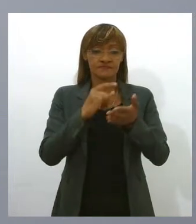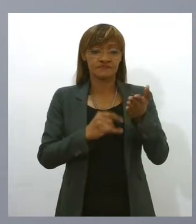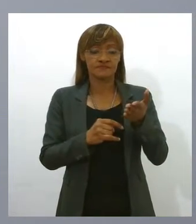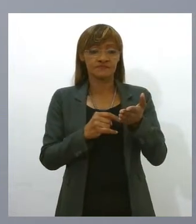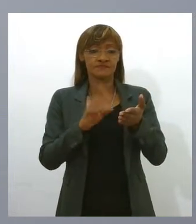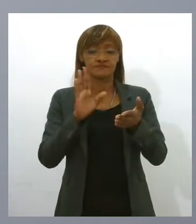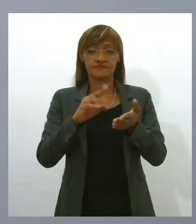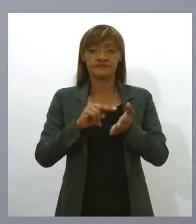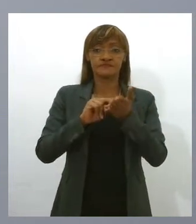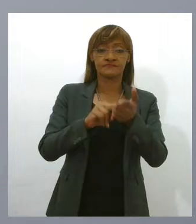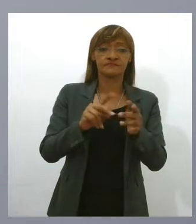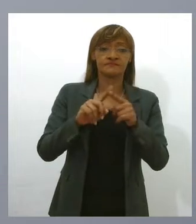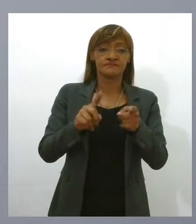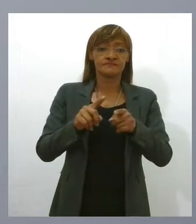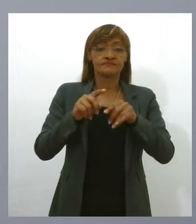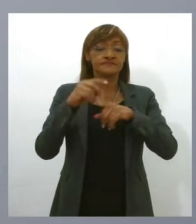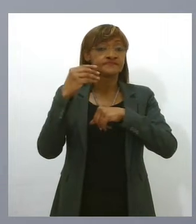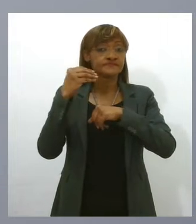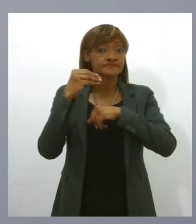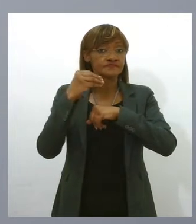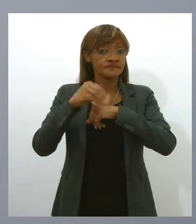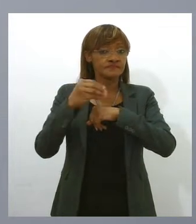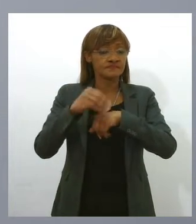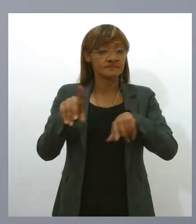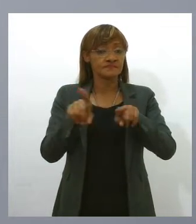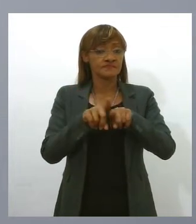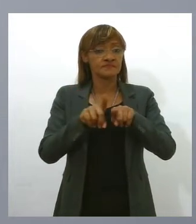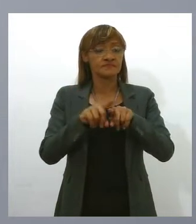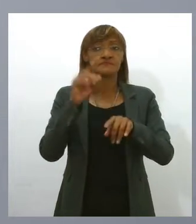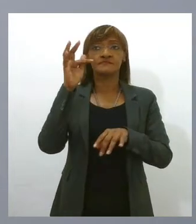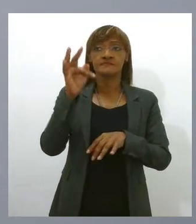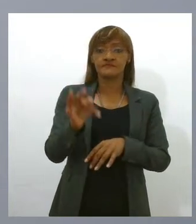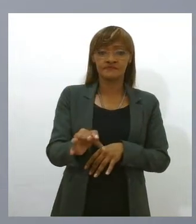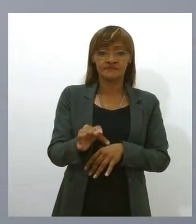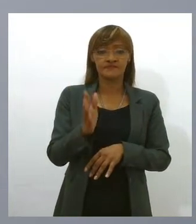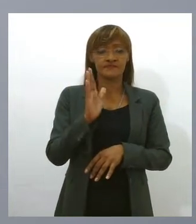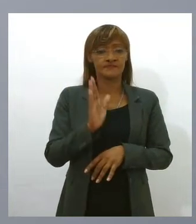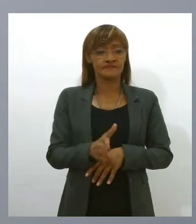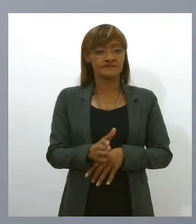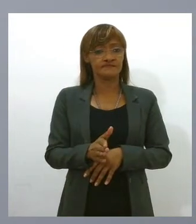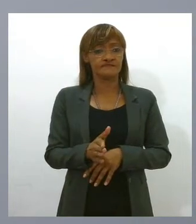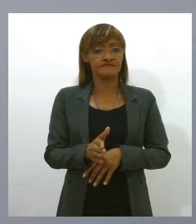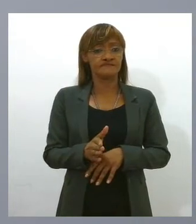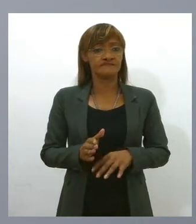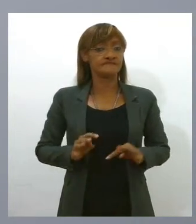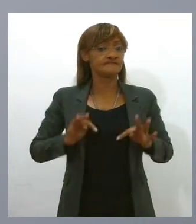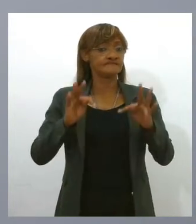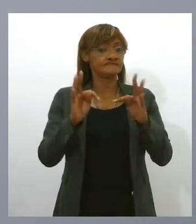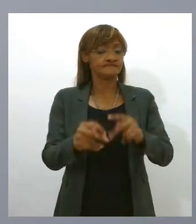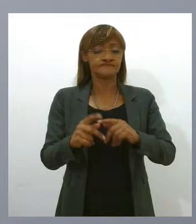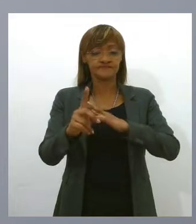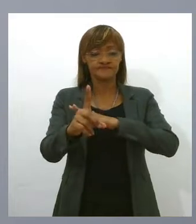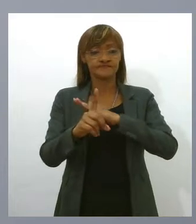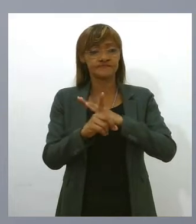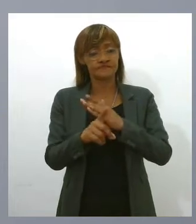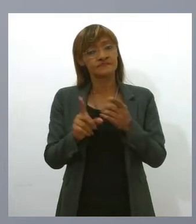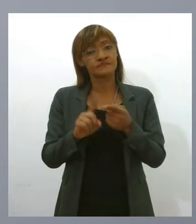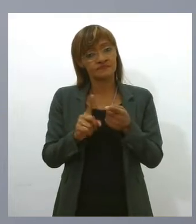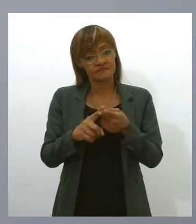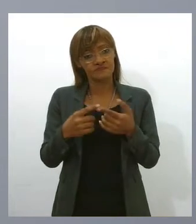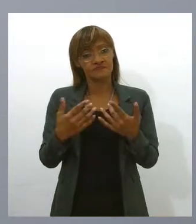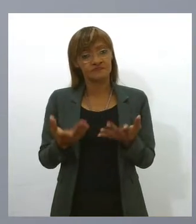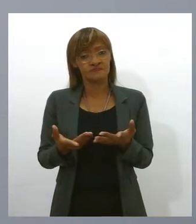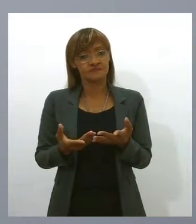informação também futuramente a gente vai fazer novas interações com com esses clientes né é uma eventual